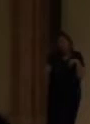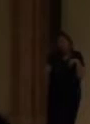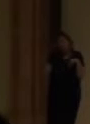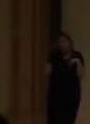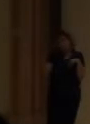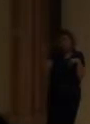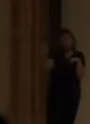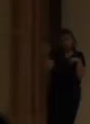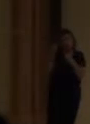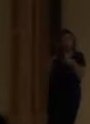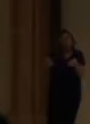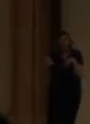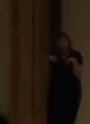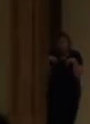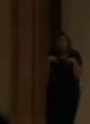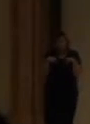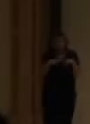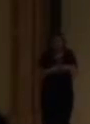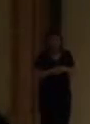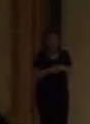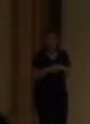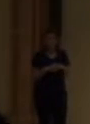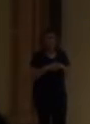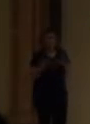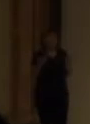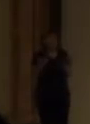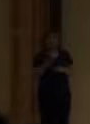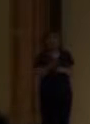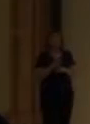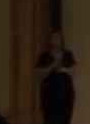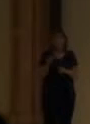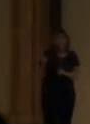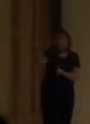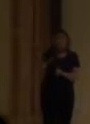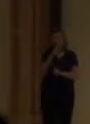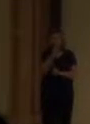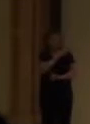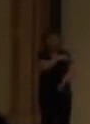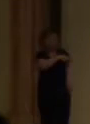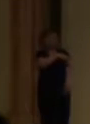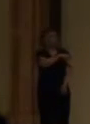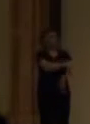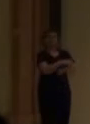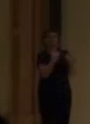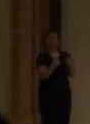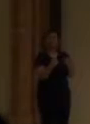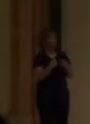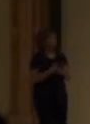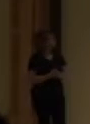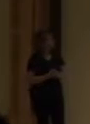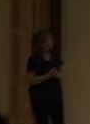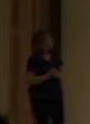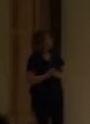legitimava a presença e o poder de outros humanos. Podemos seguir? Em todo o